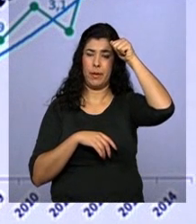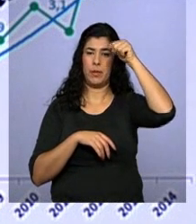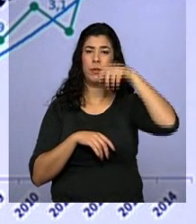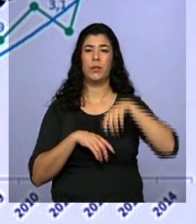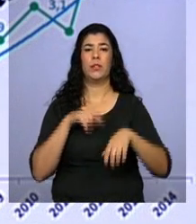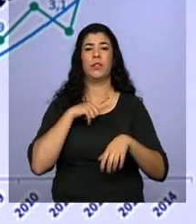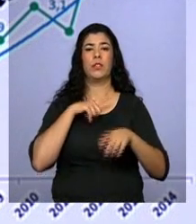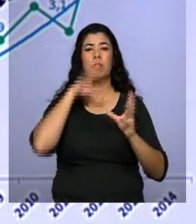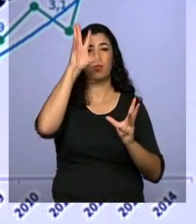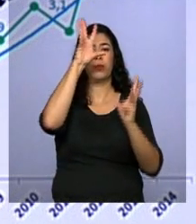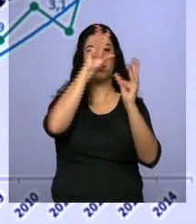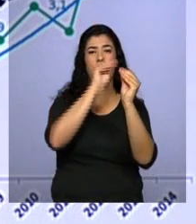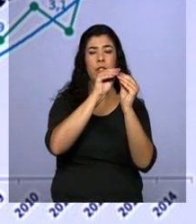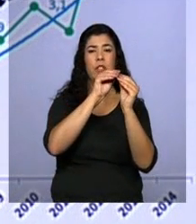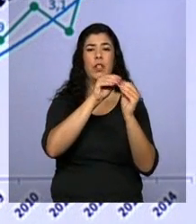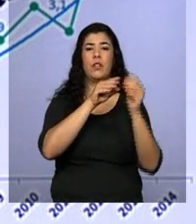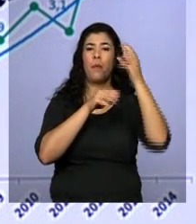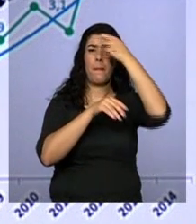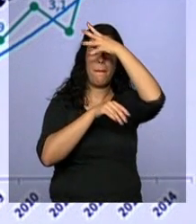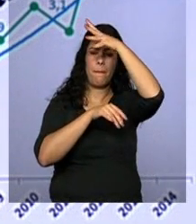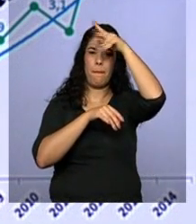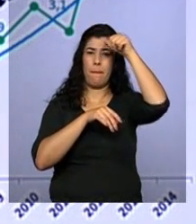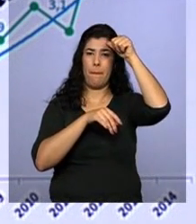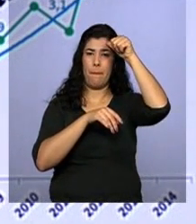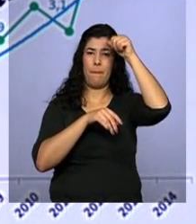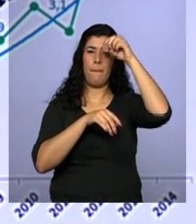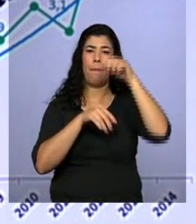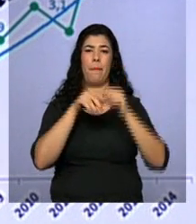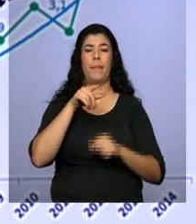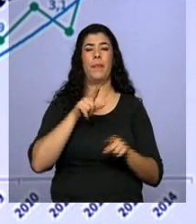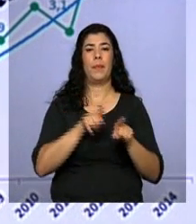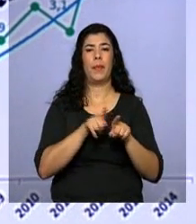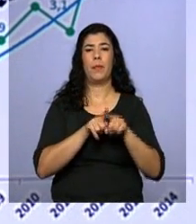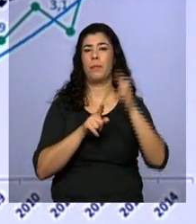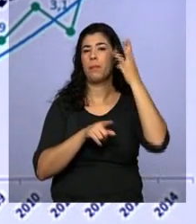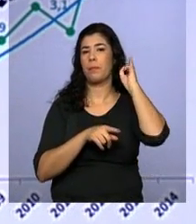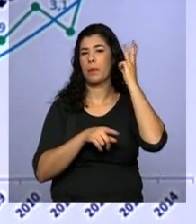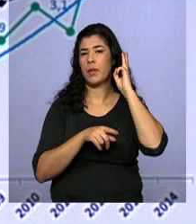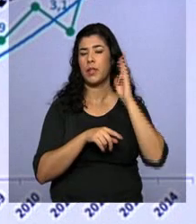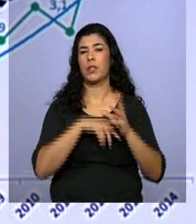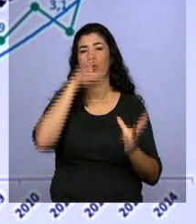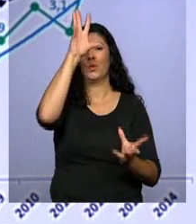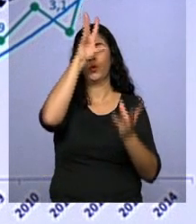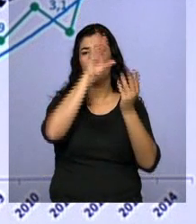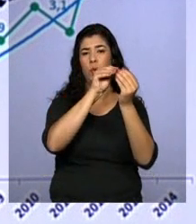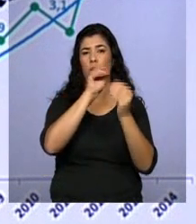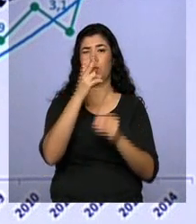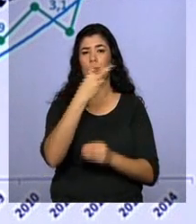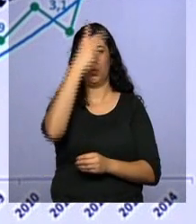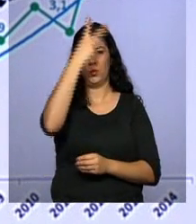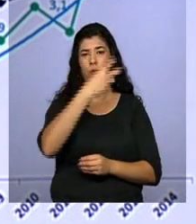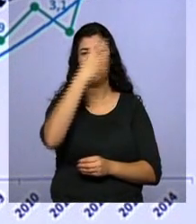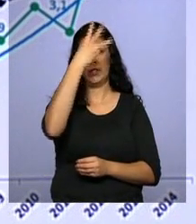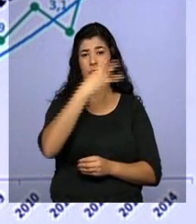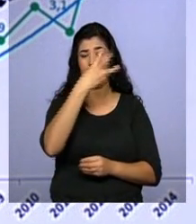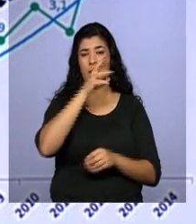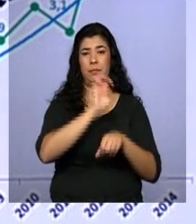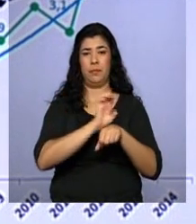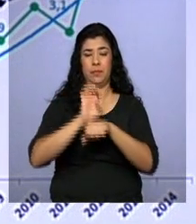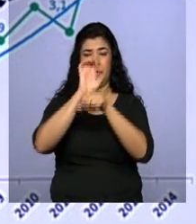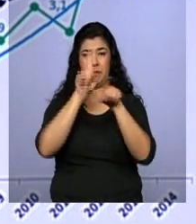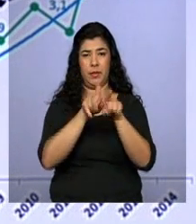do Mato Grosso pega uma parte do Maranhão né além das operações né nos estados da região